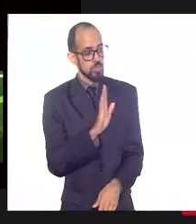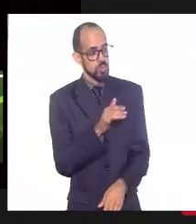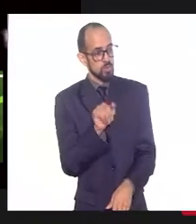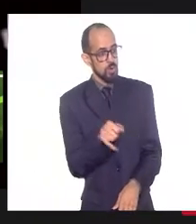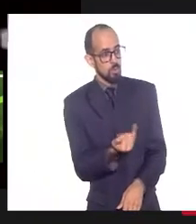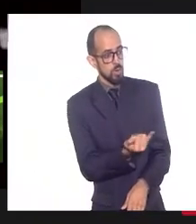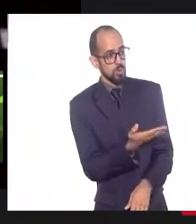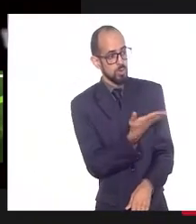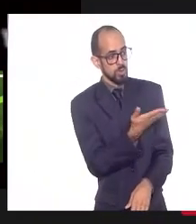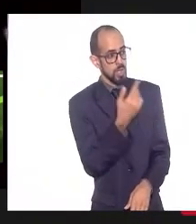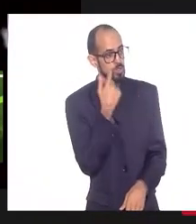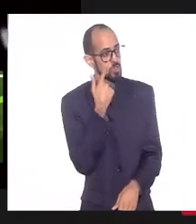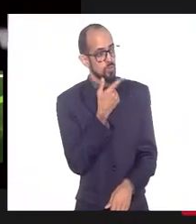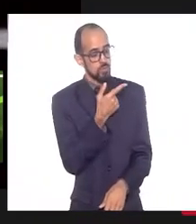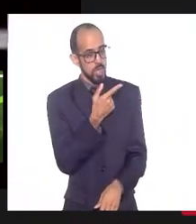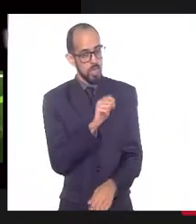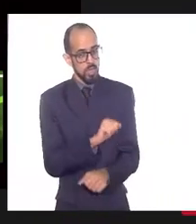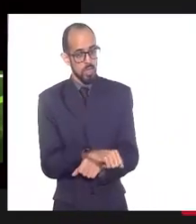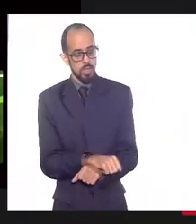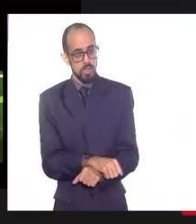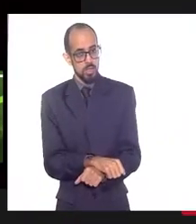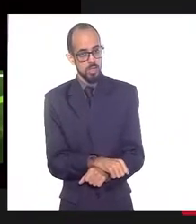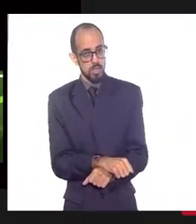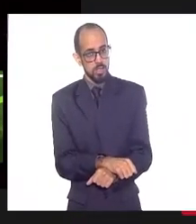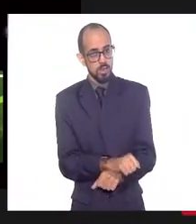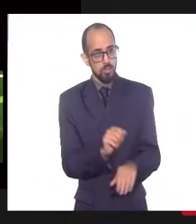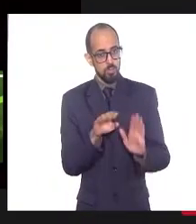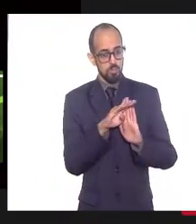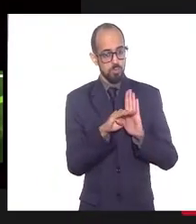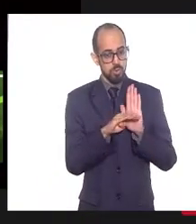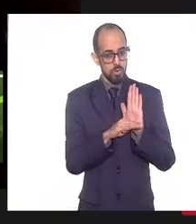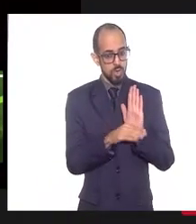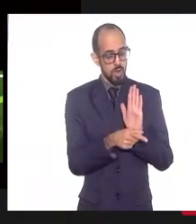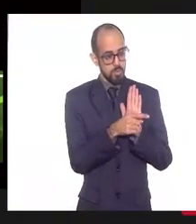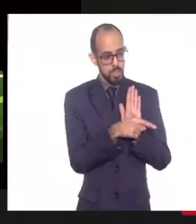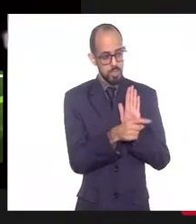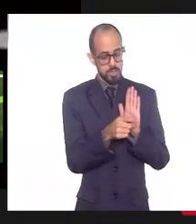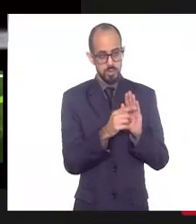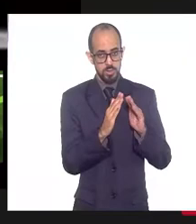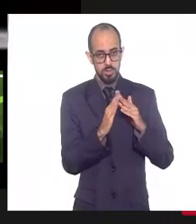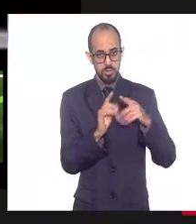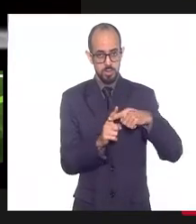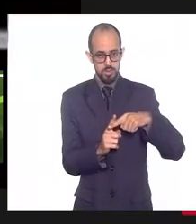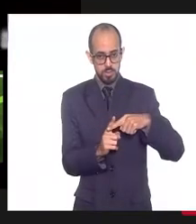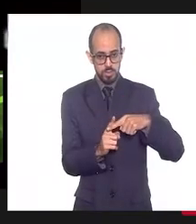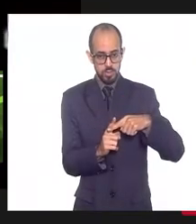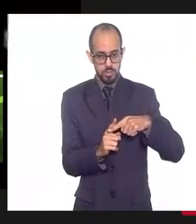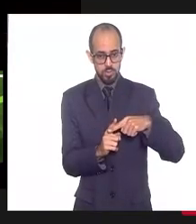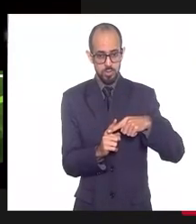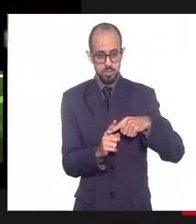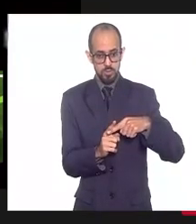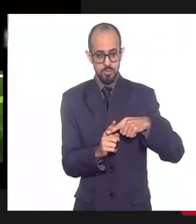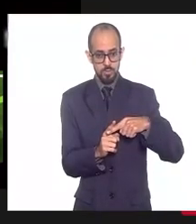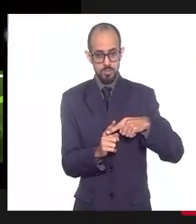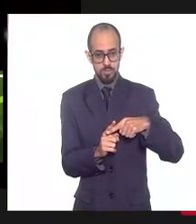oportunidade de assistir um programa dessas igrejas